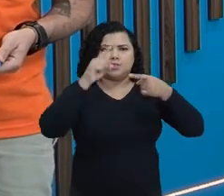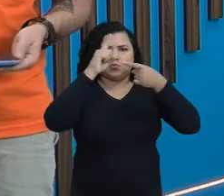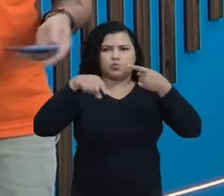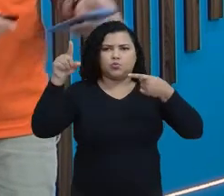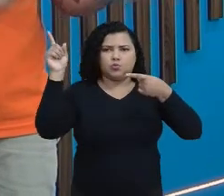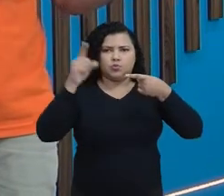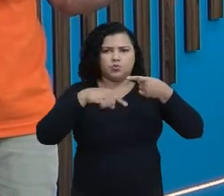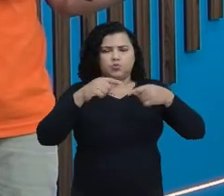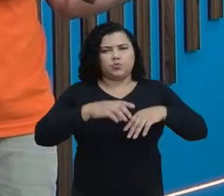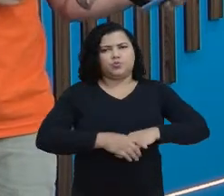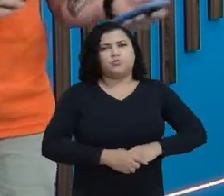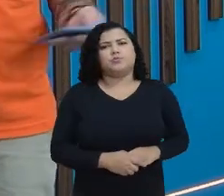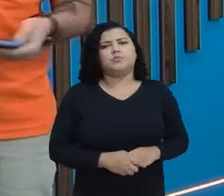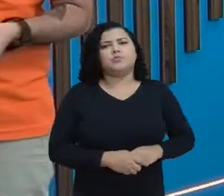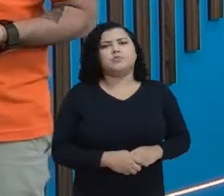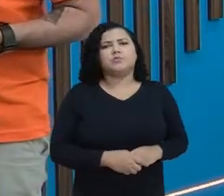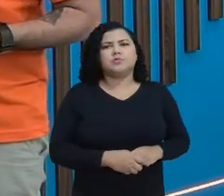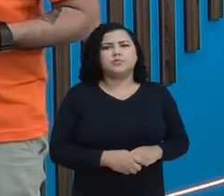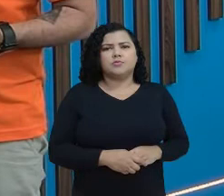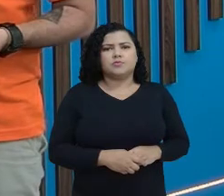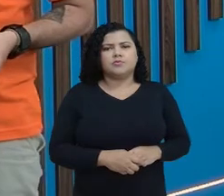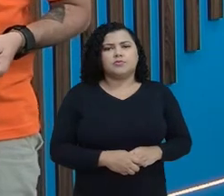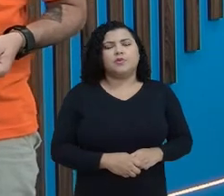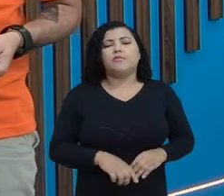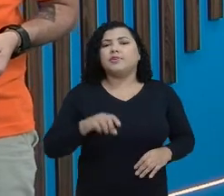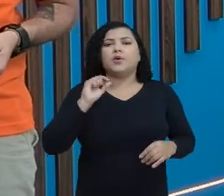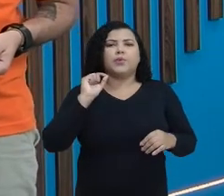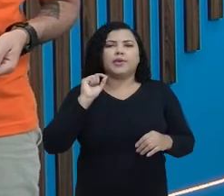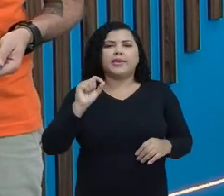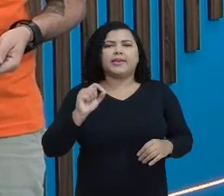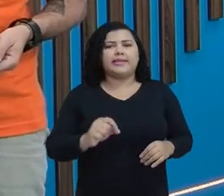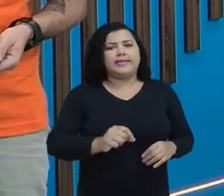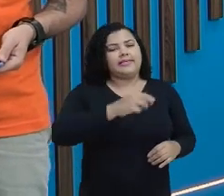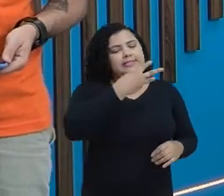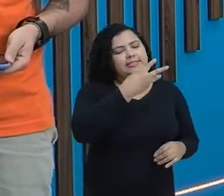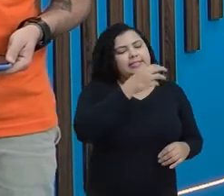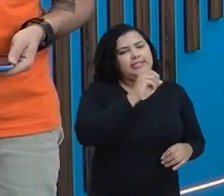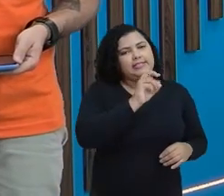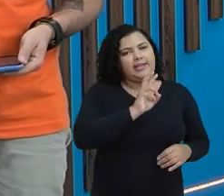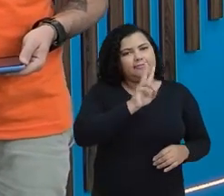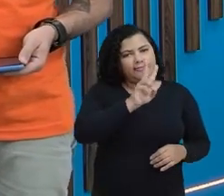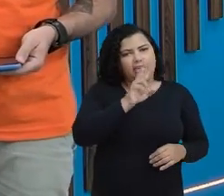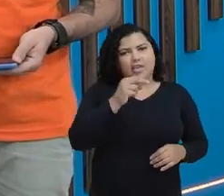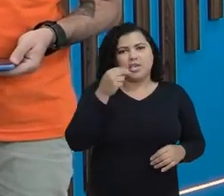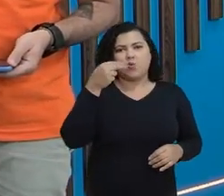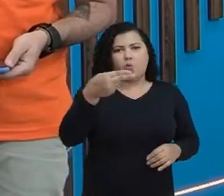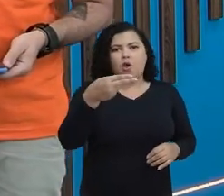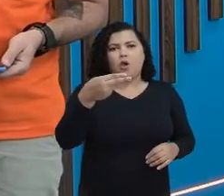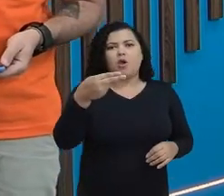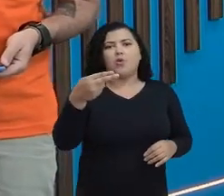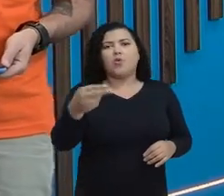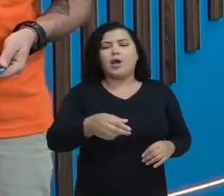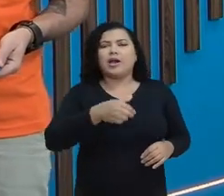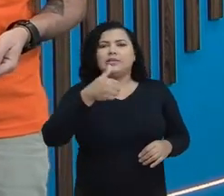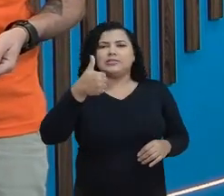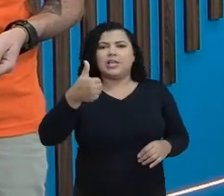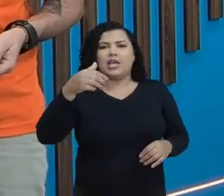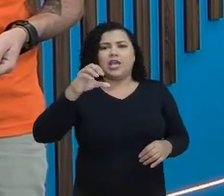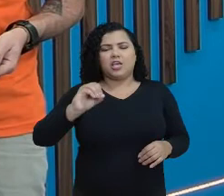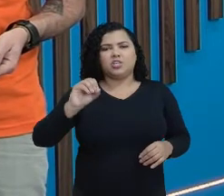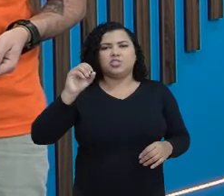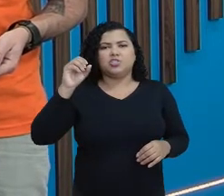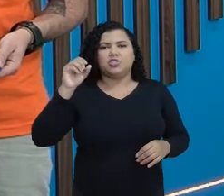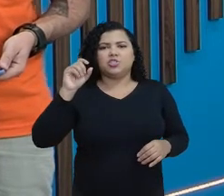o meio pelos extremos, que a gente viu na aula anterior, eu vou ficar ali, ó, 30 vezes V, 30V, e 3 vezes 10,